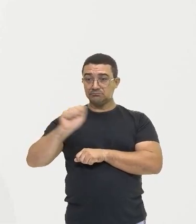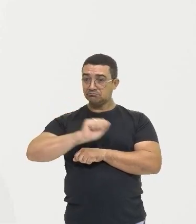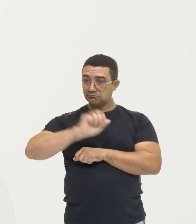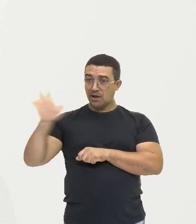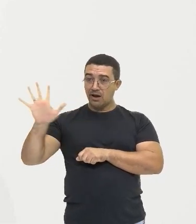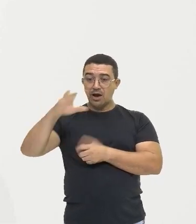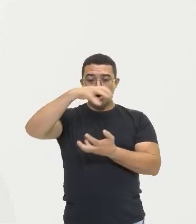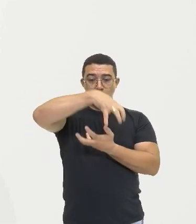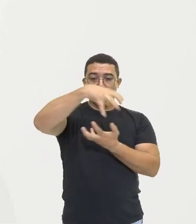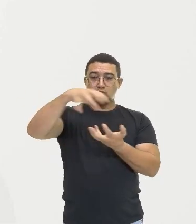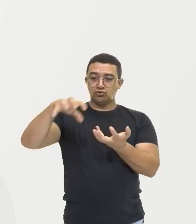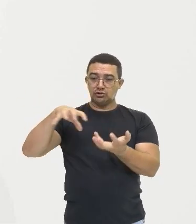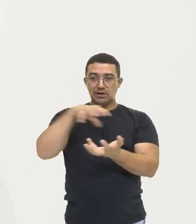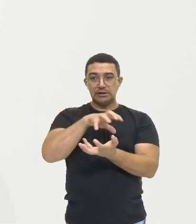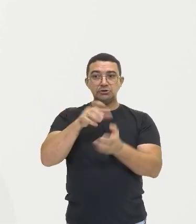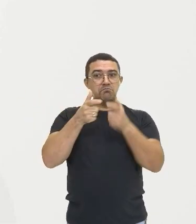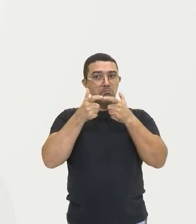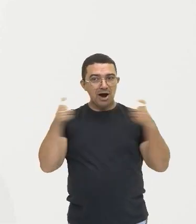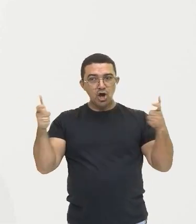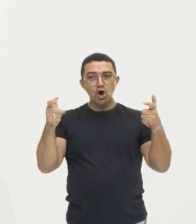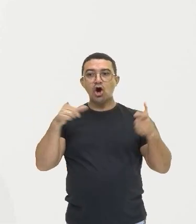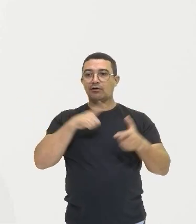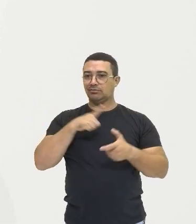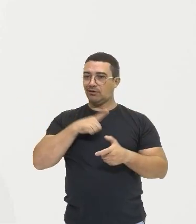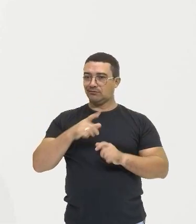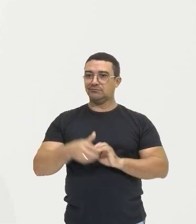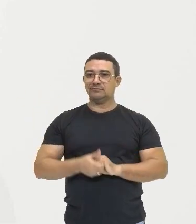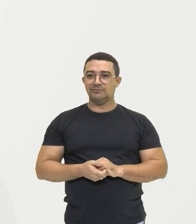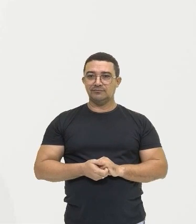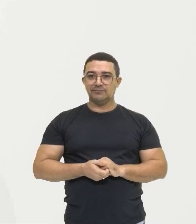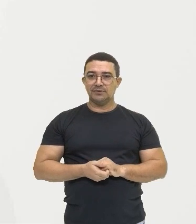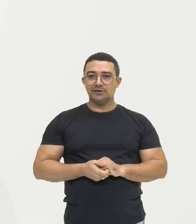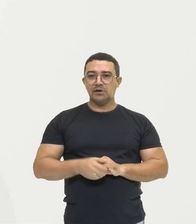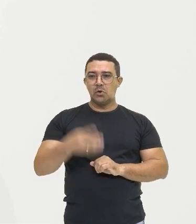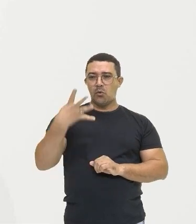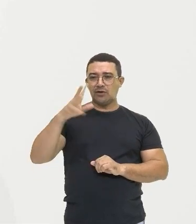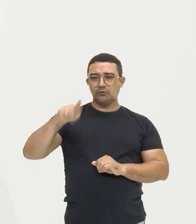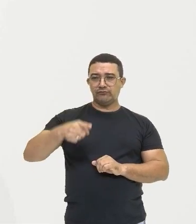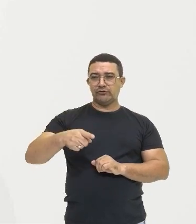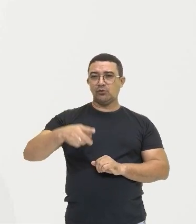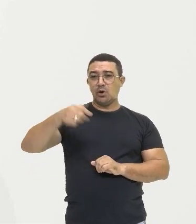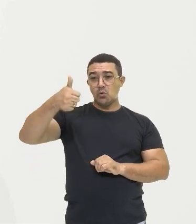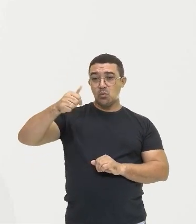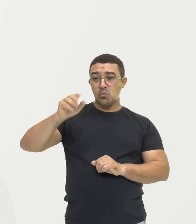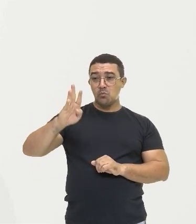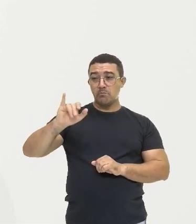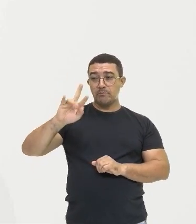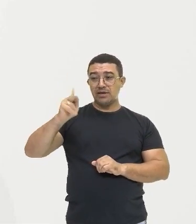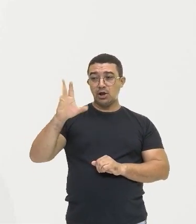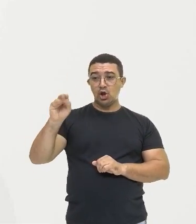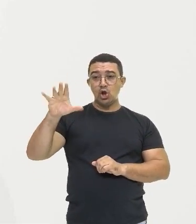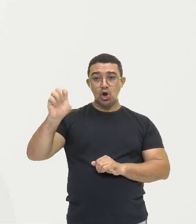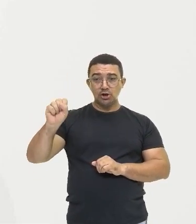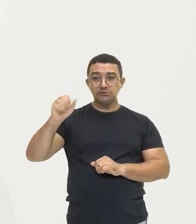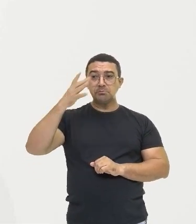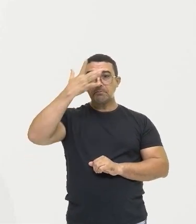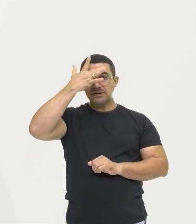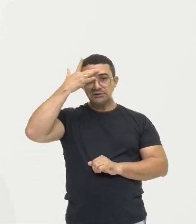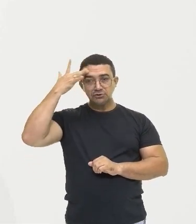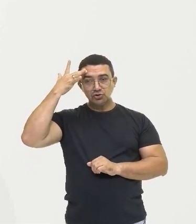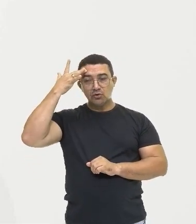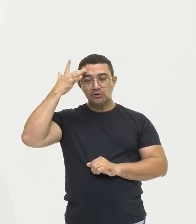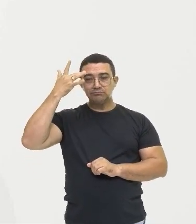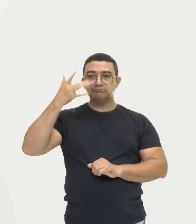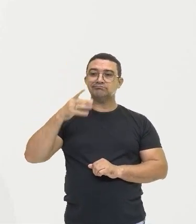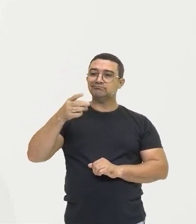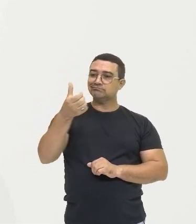continente mais populoso que nós temos. Olha, cerca de 4,1 bilhões de habitantes. Isso